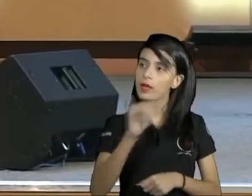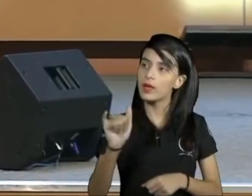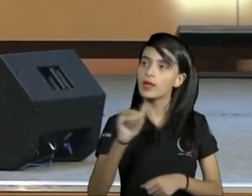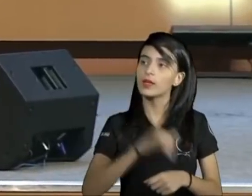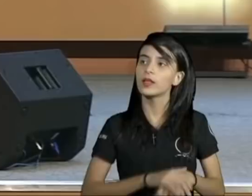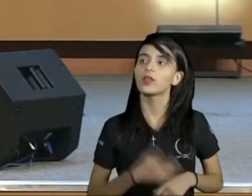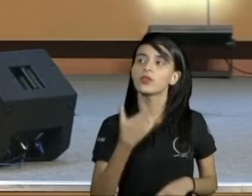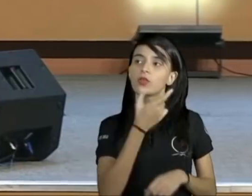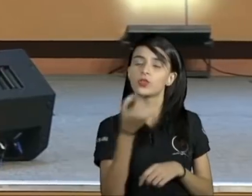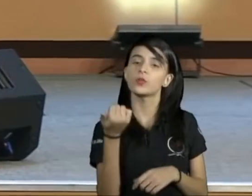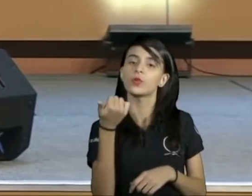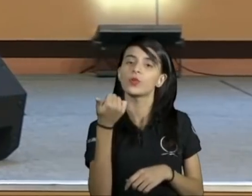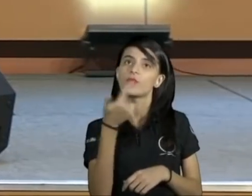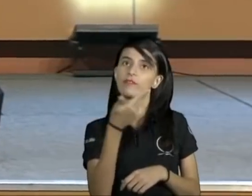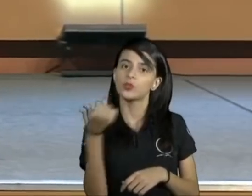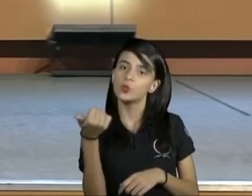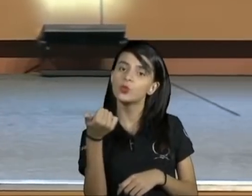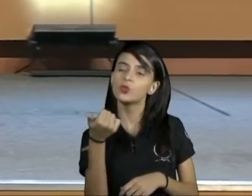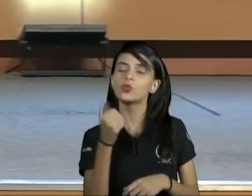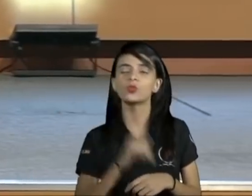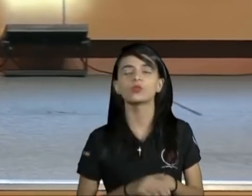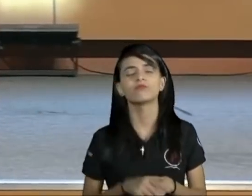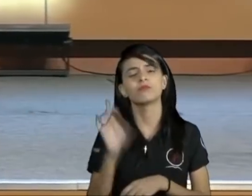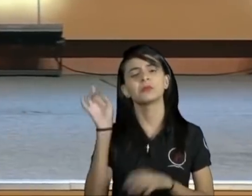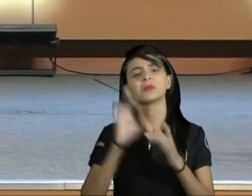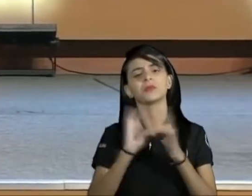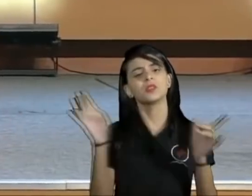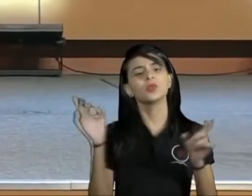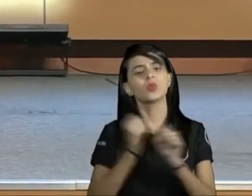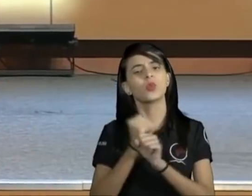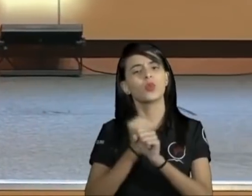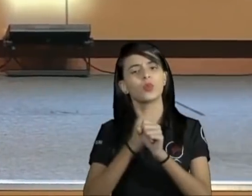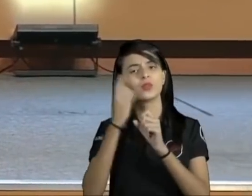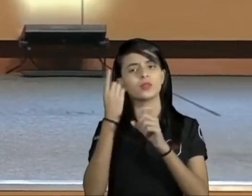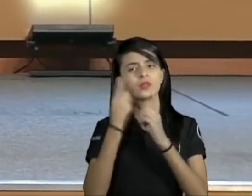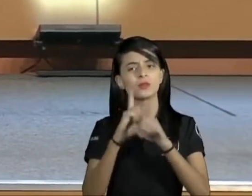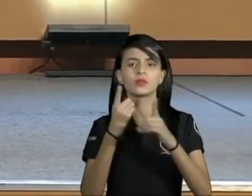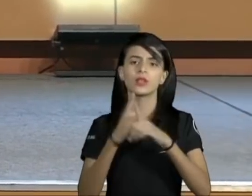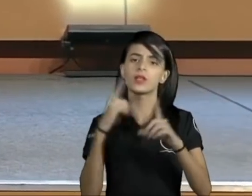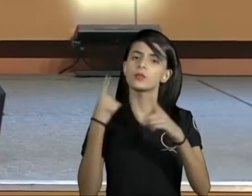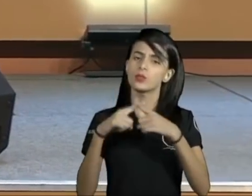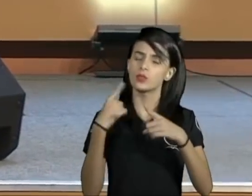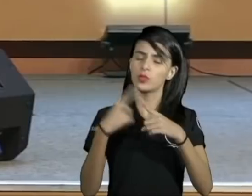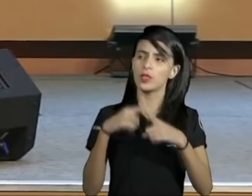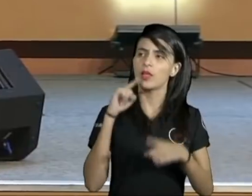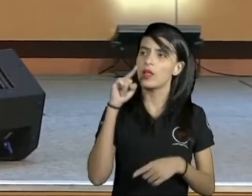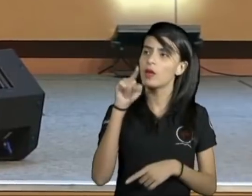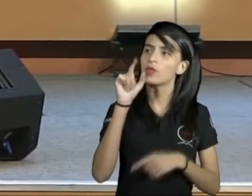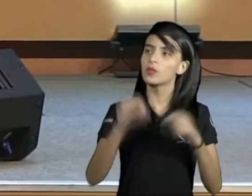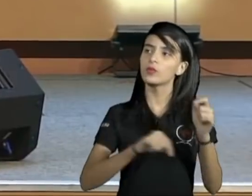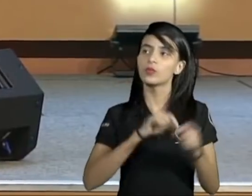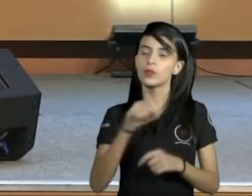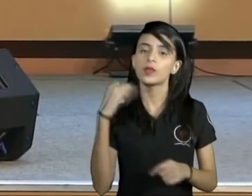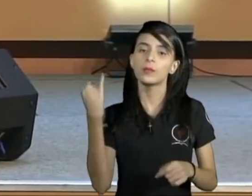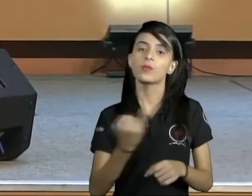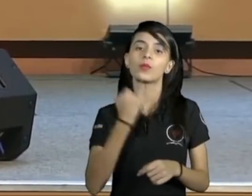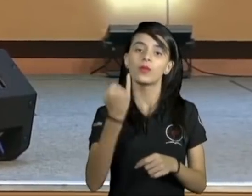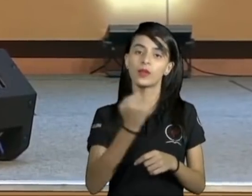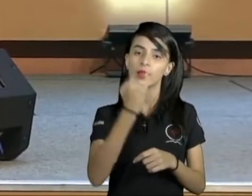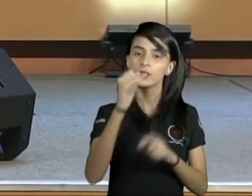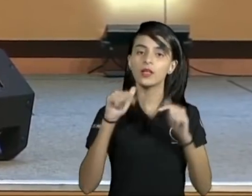em 2021 permitindo Deus com o ano do discipulado porque essa é a mais